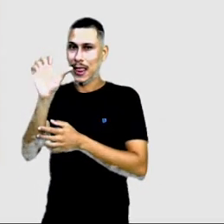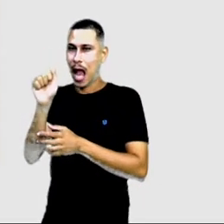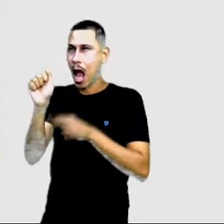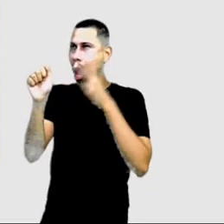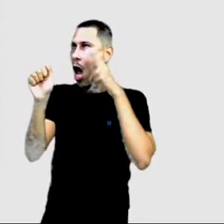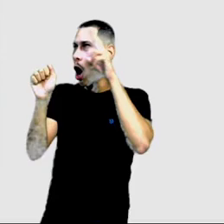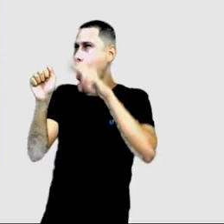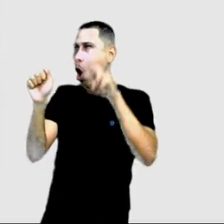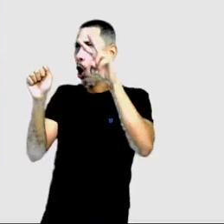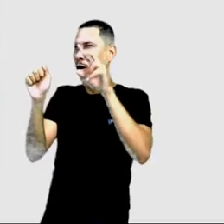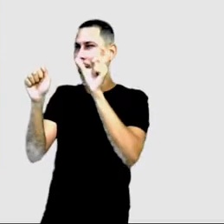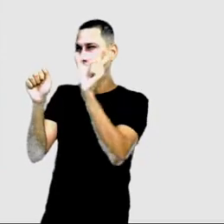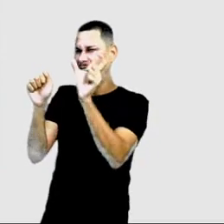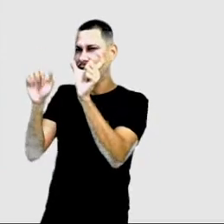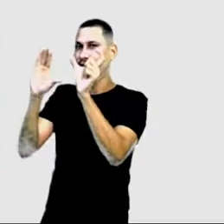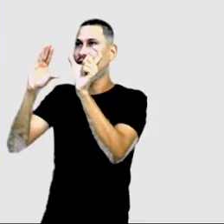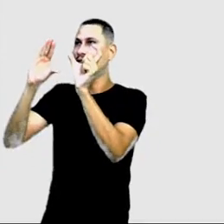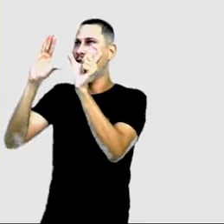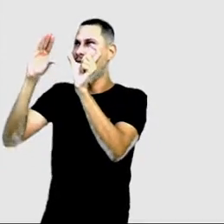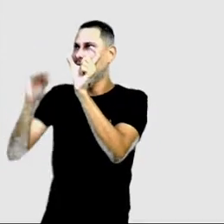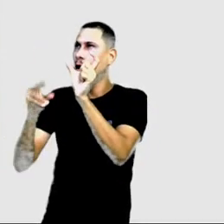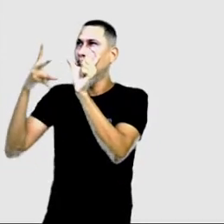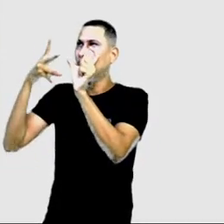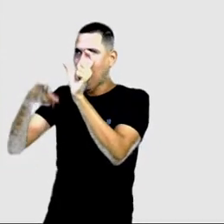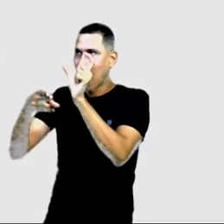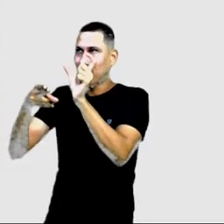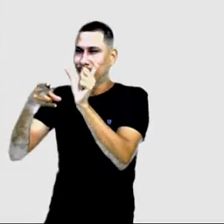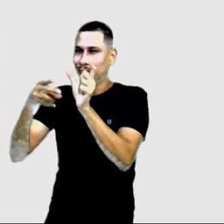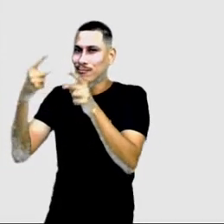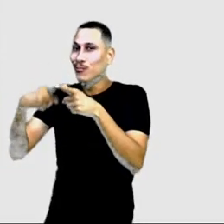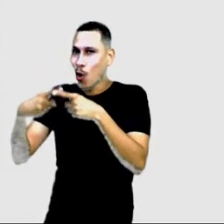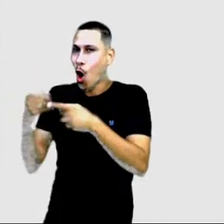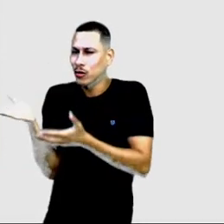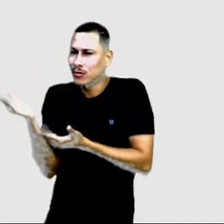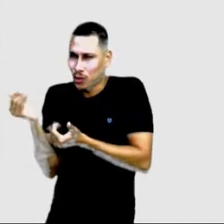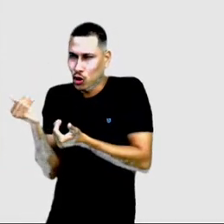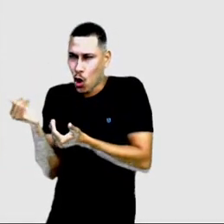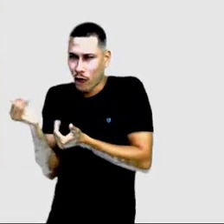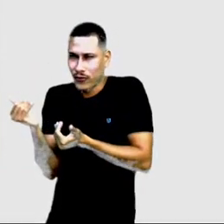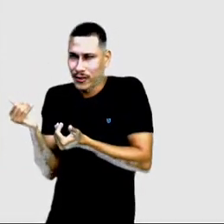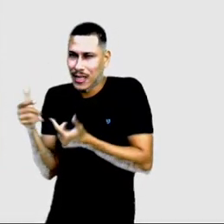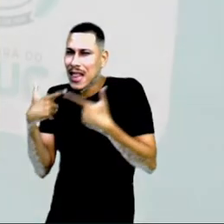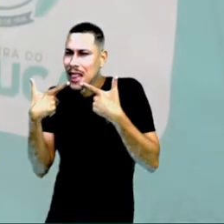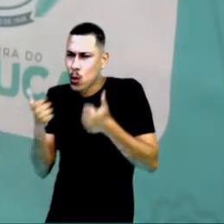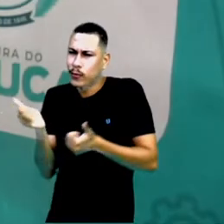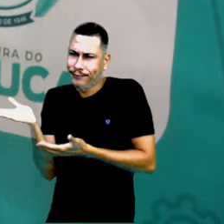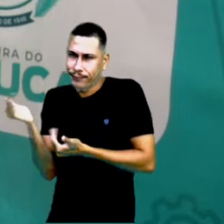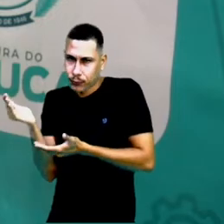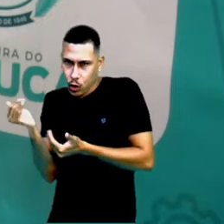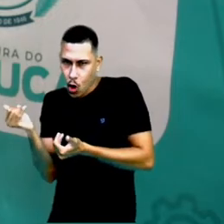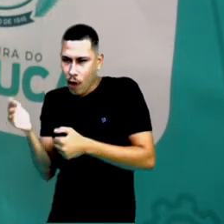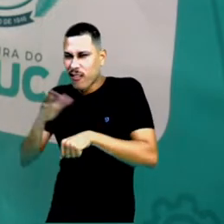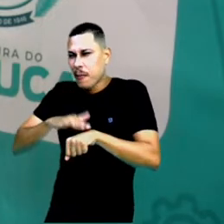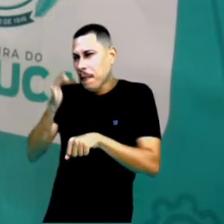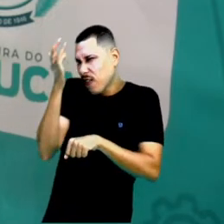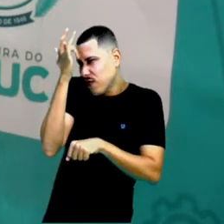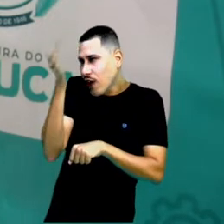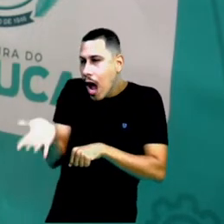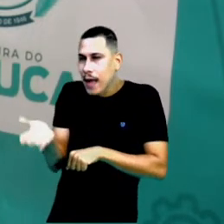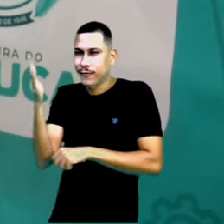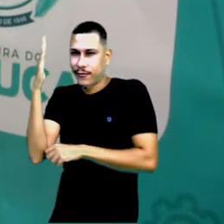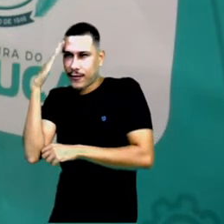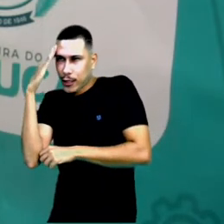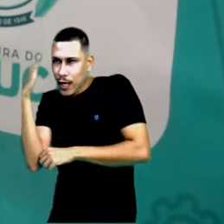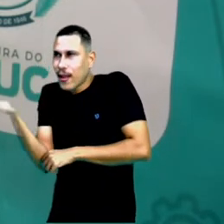porque porque o público-alvo é mais jovem é para que ele seja mais persuadido com a intenção de